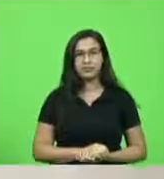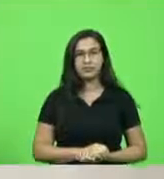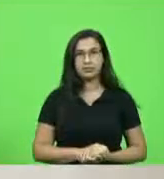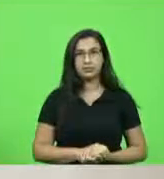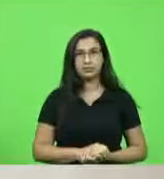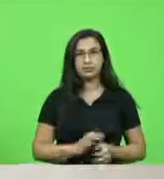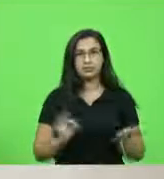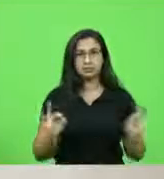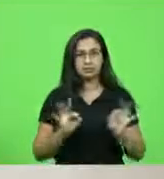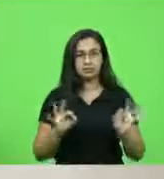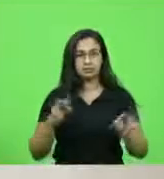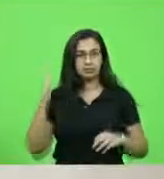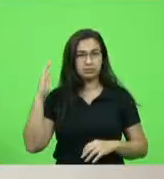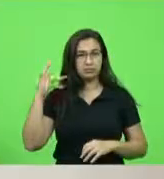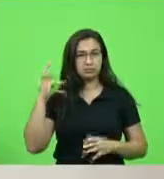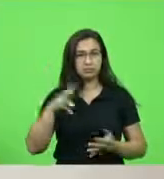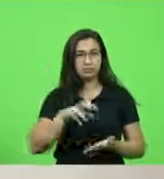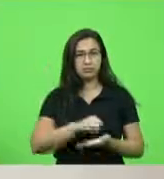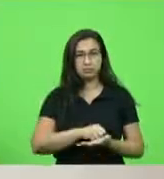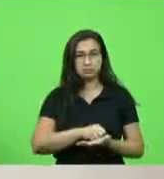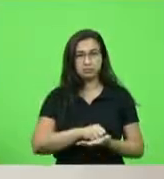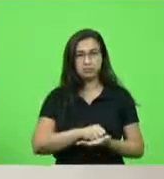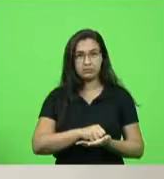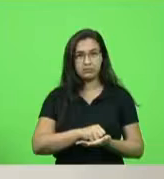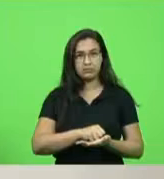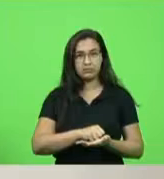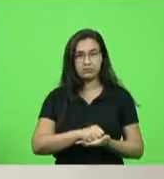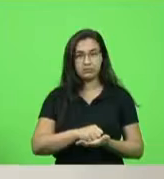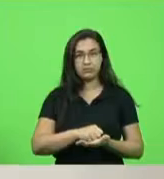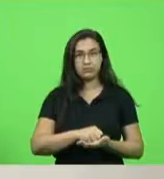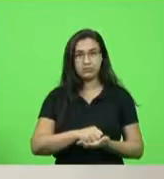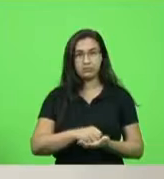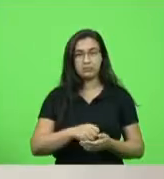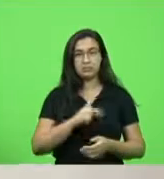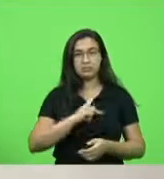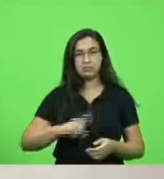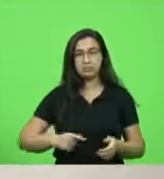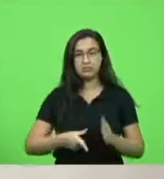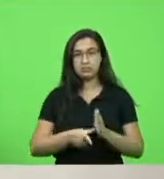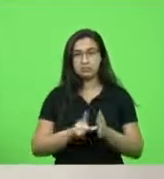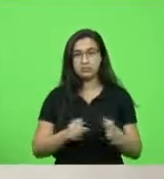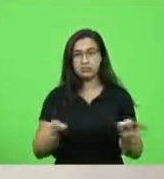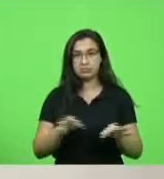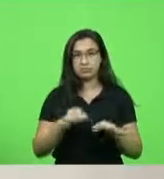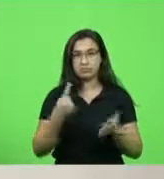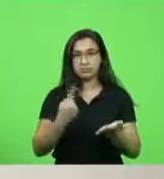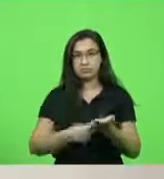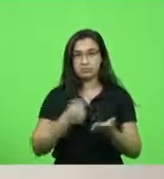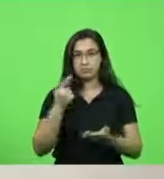Não havendo mais oradores inscritos, essa presidência, antes de encerrar a sessão,